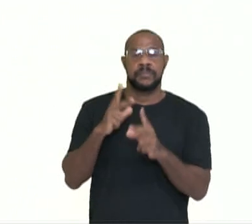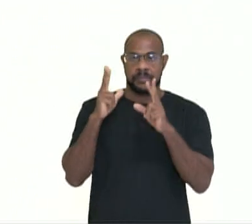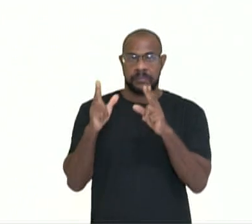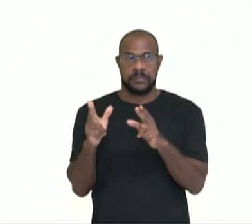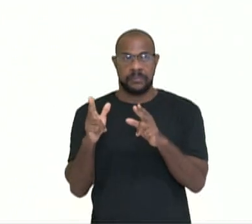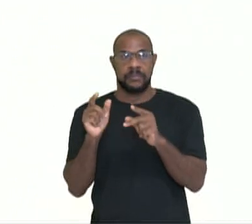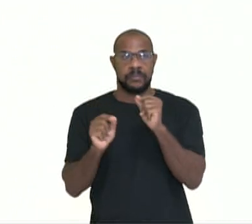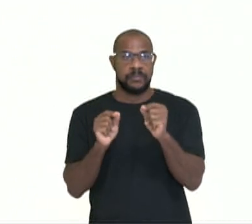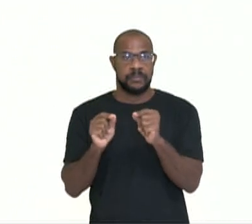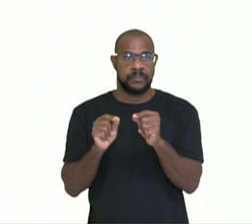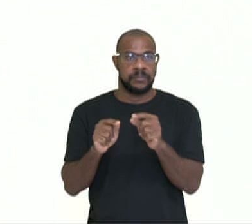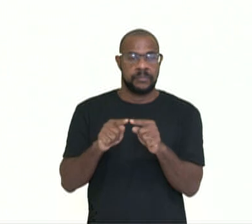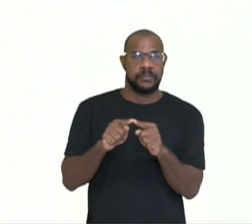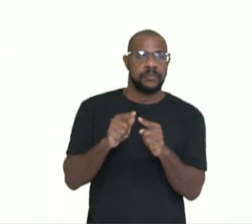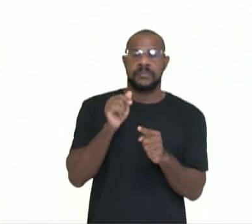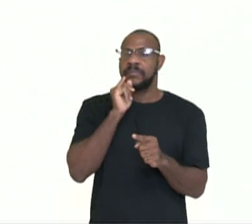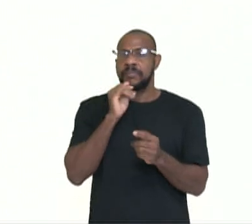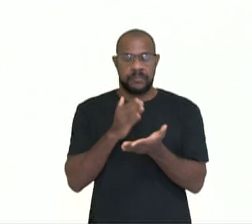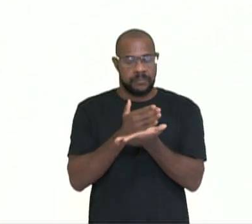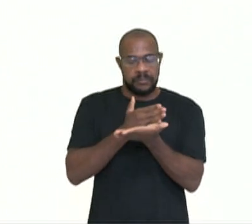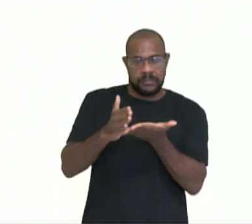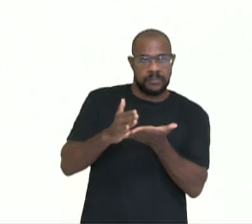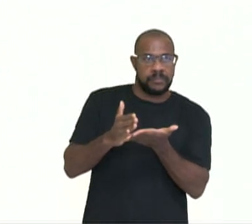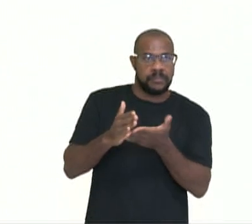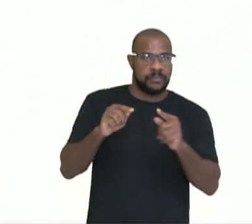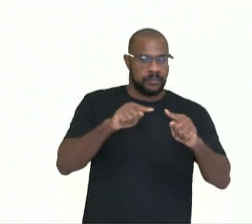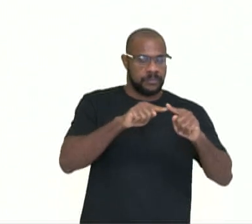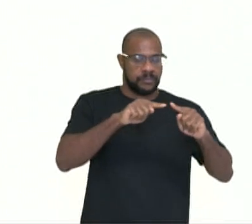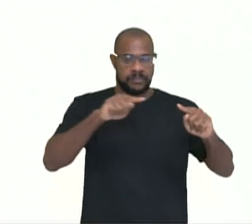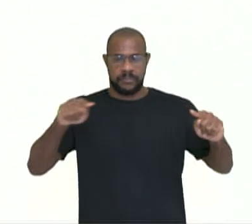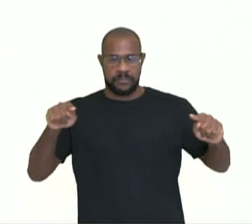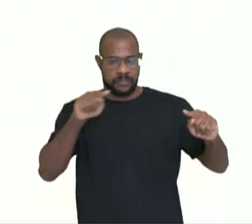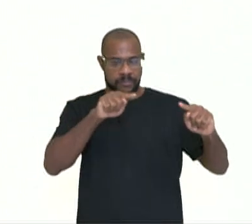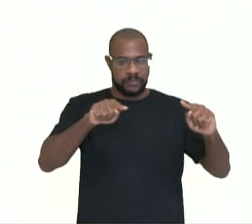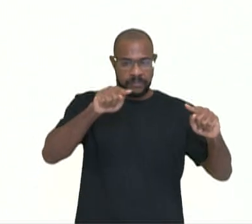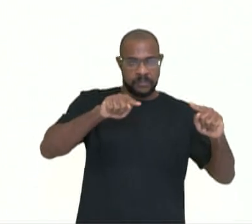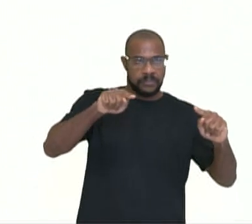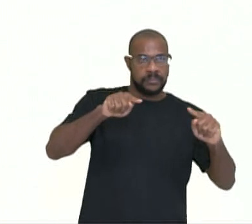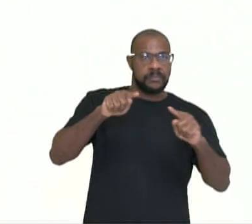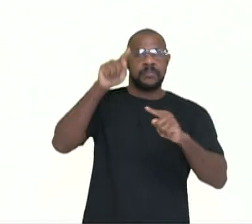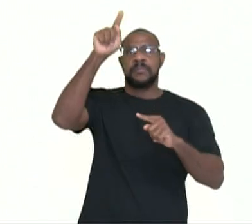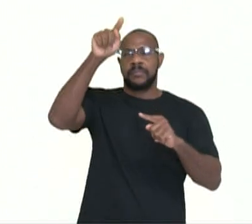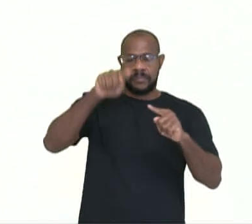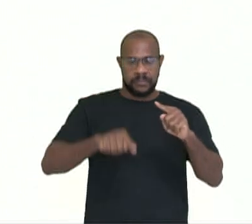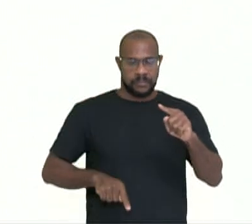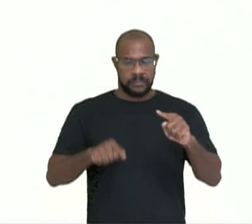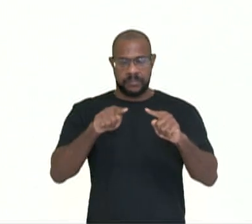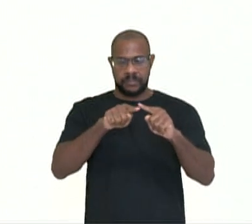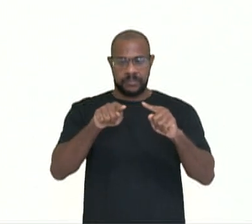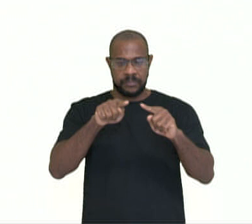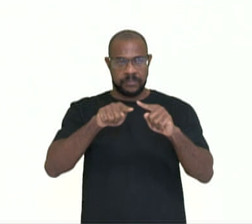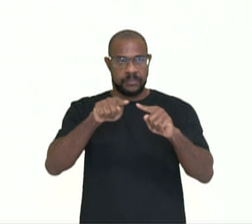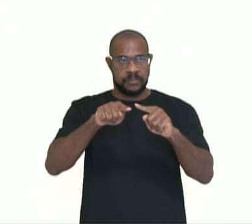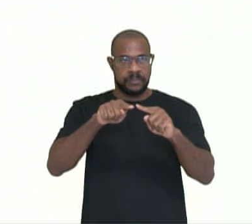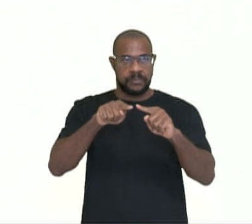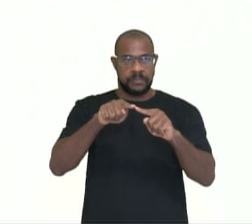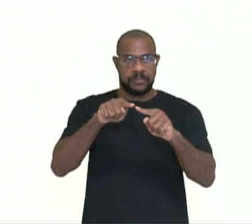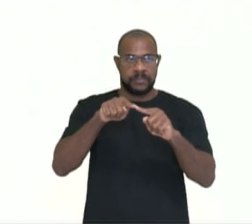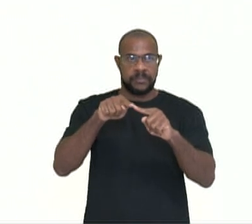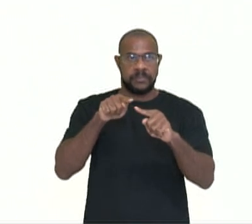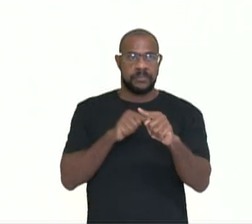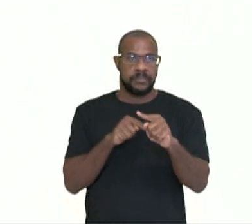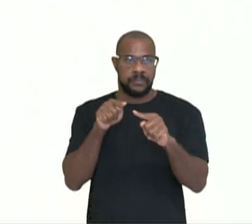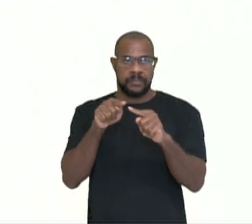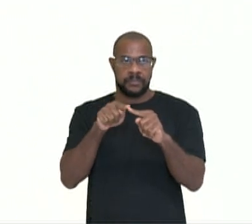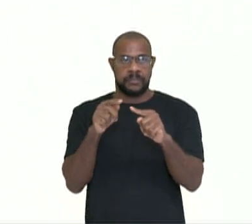mesmas extremidades. Começam em um ponto na circunferência e terminam no mesmo ponto, indiferente